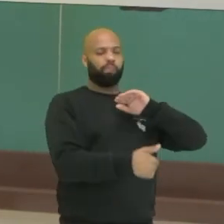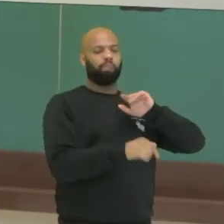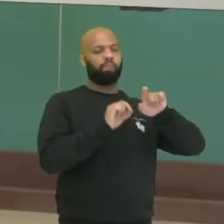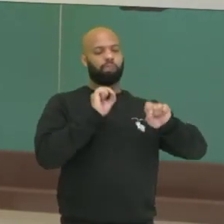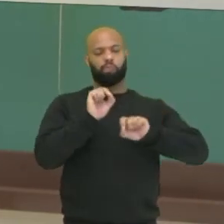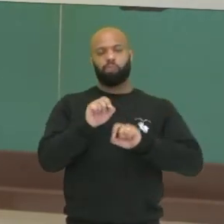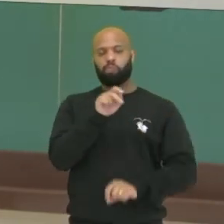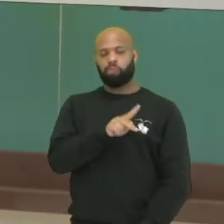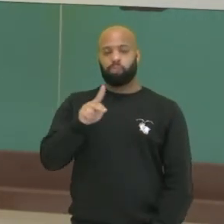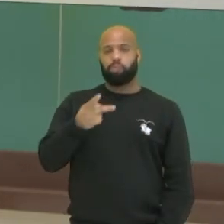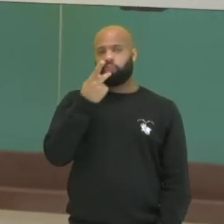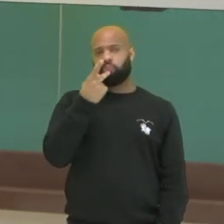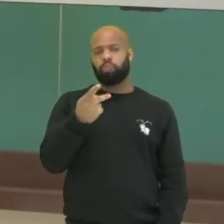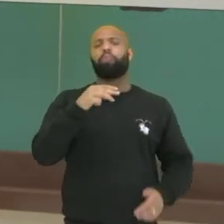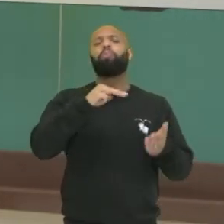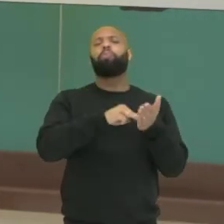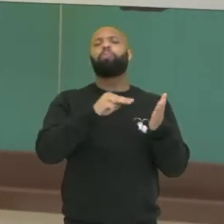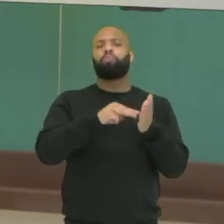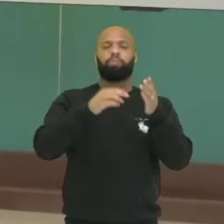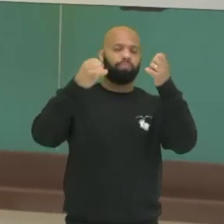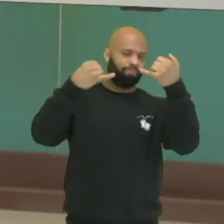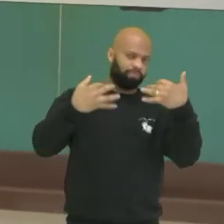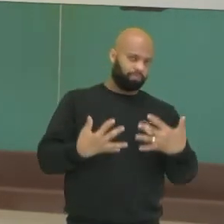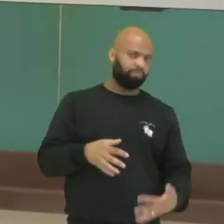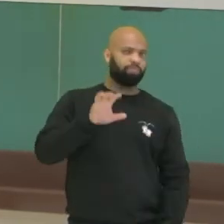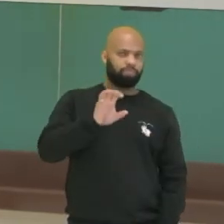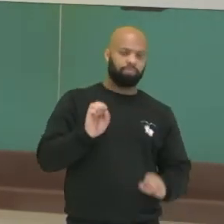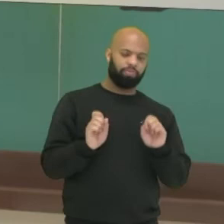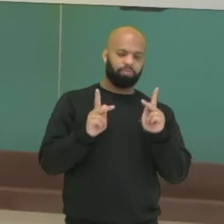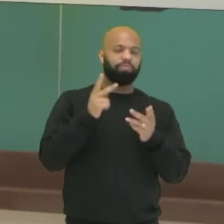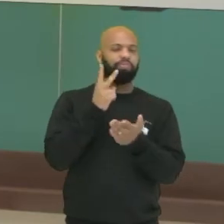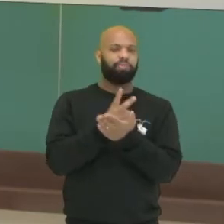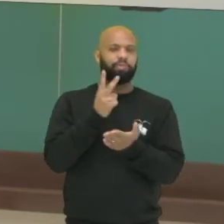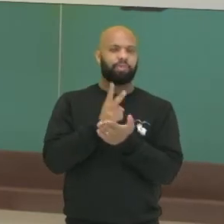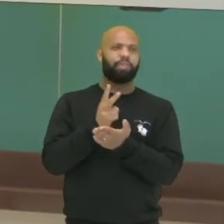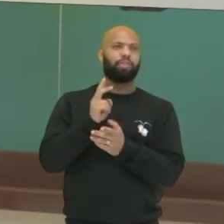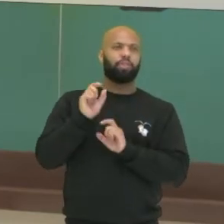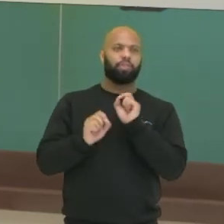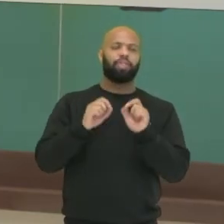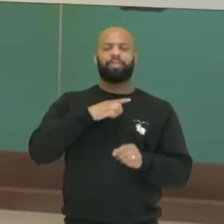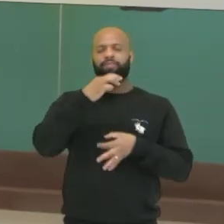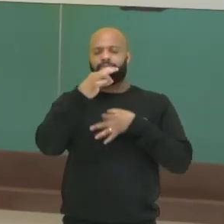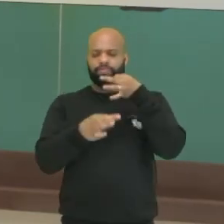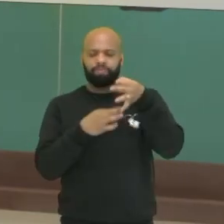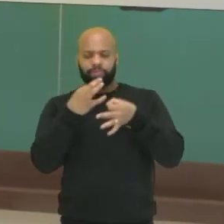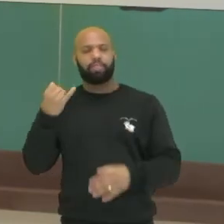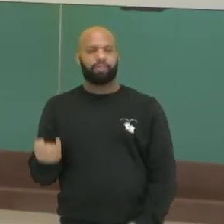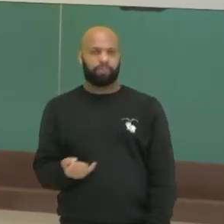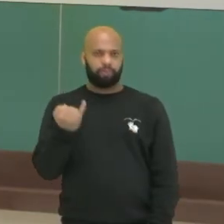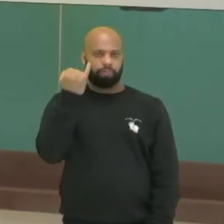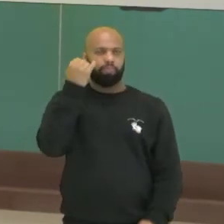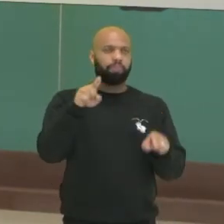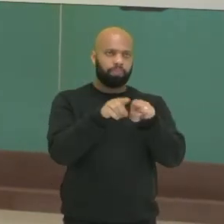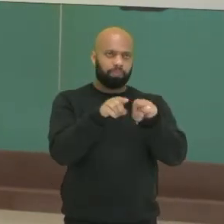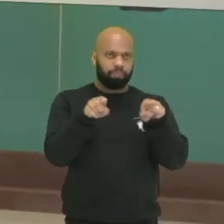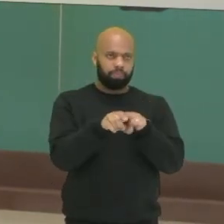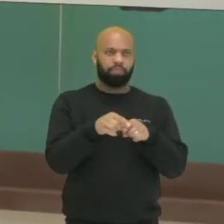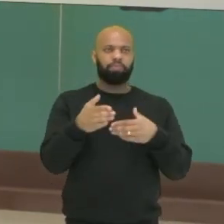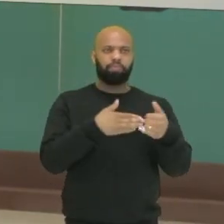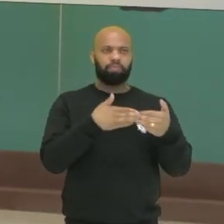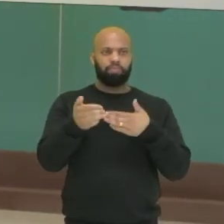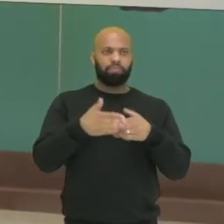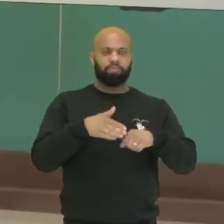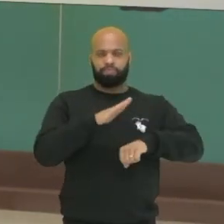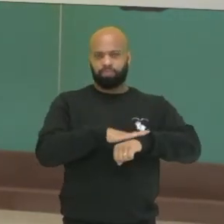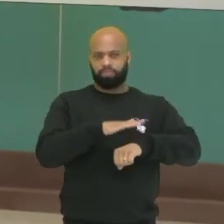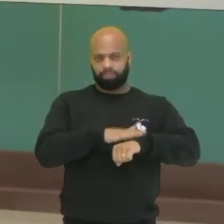professor. Por quê? Pensem nisso. Sempre tragam esse senso crítico, que é muito importante para qualquer situação